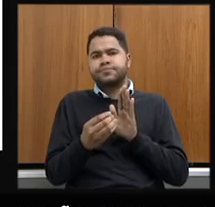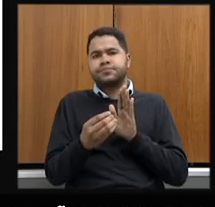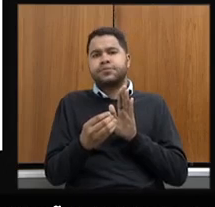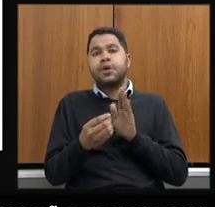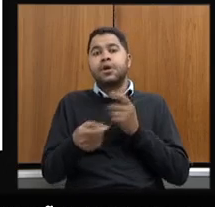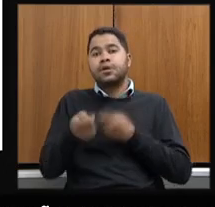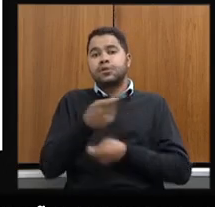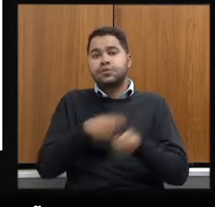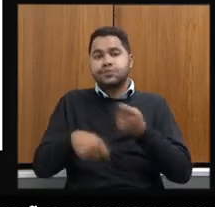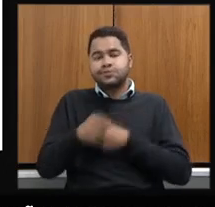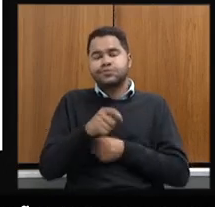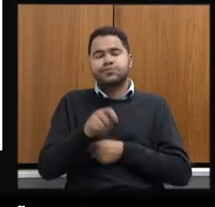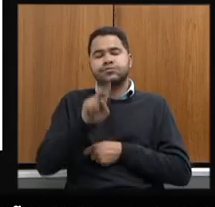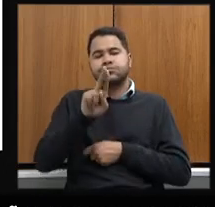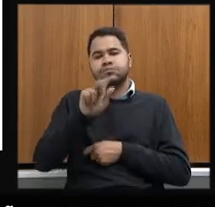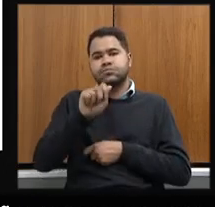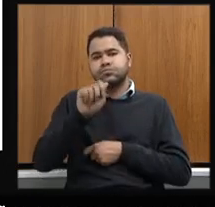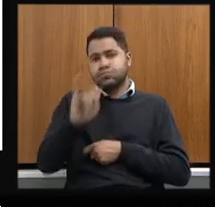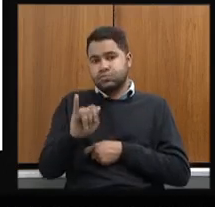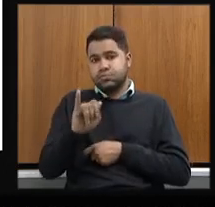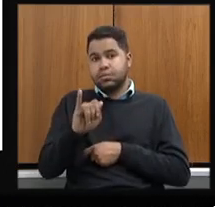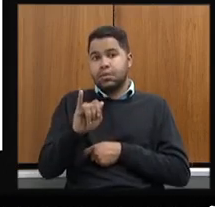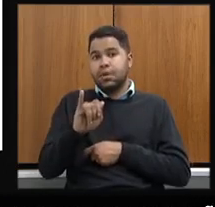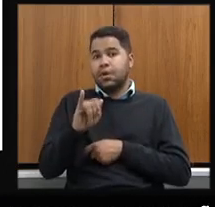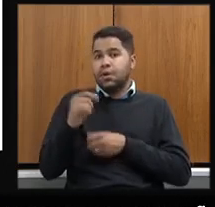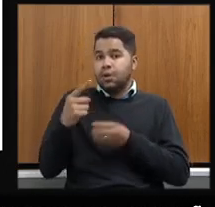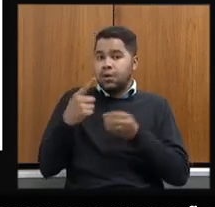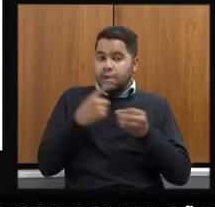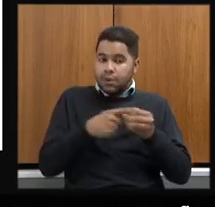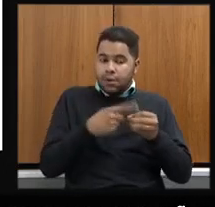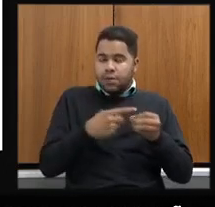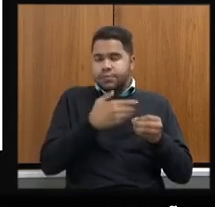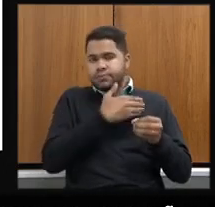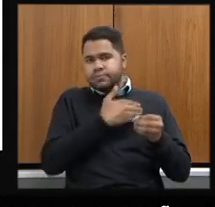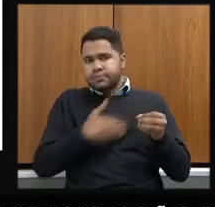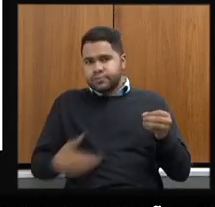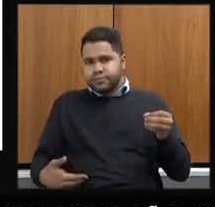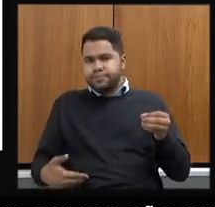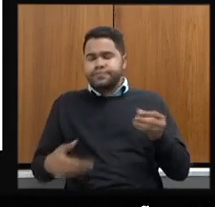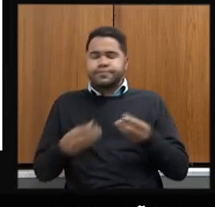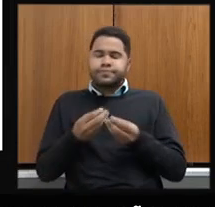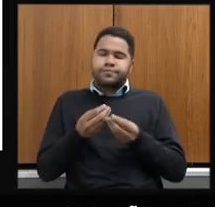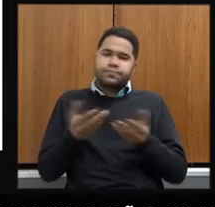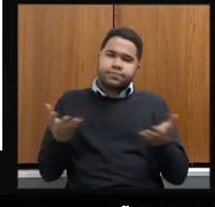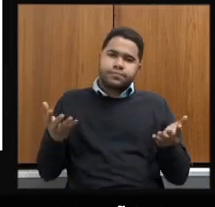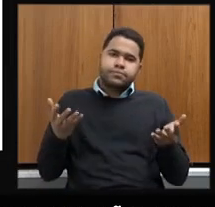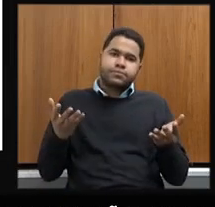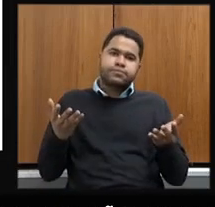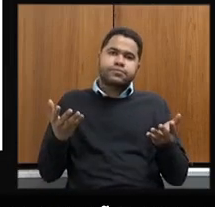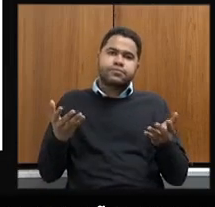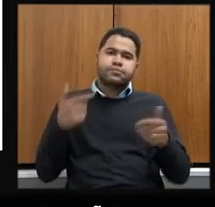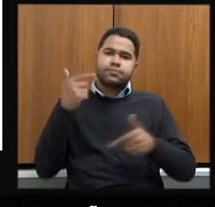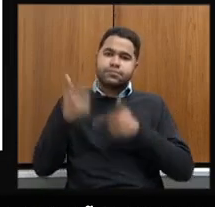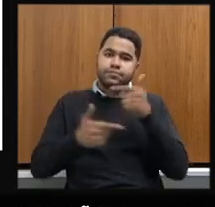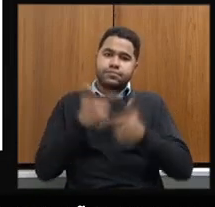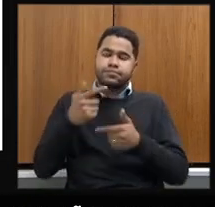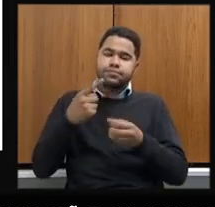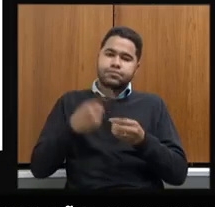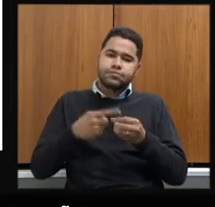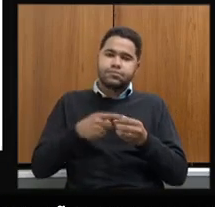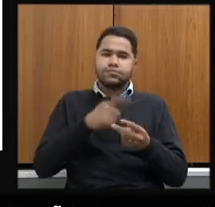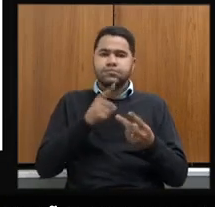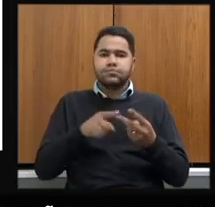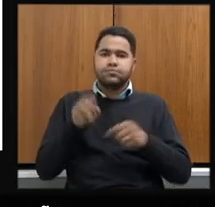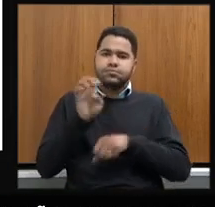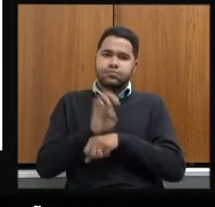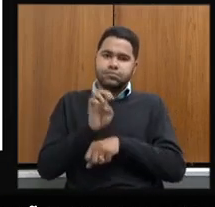das oaes é que é feita entre municípios e governo estadual ofertando importante tanto os serviços municipais quanto